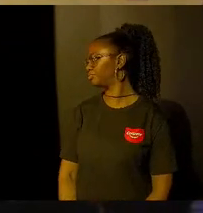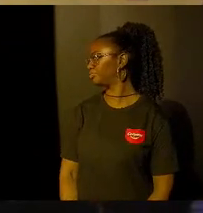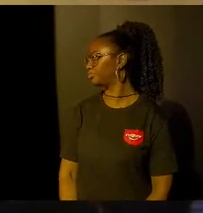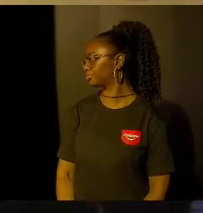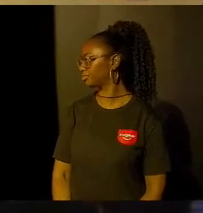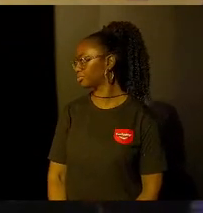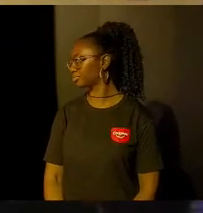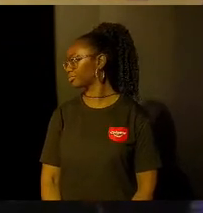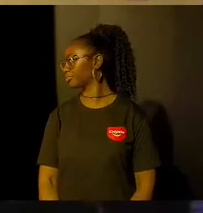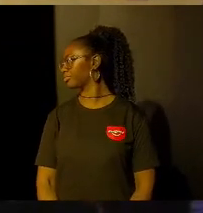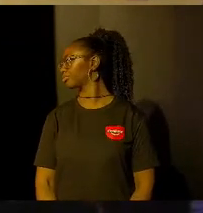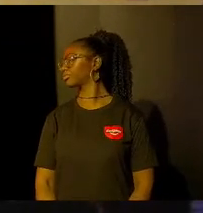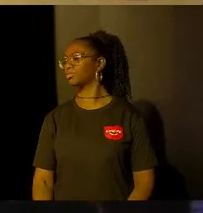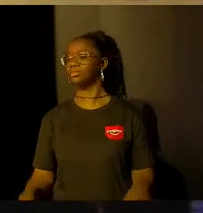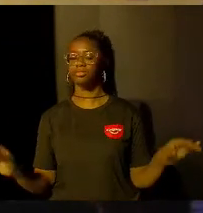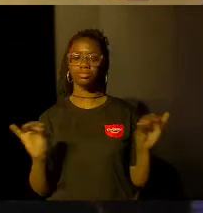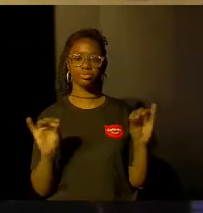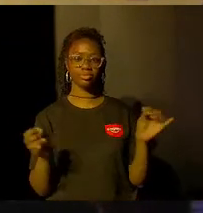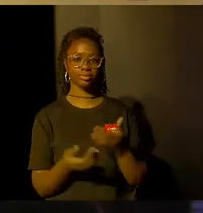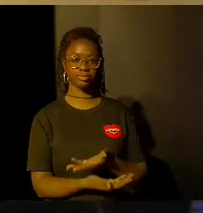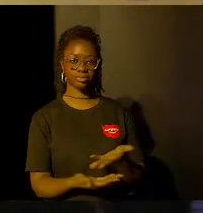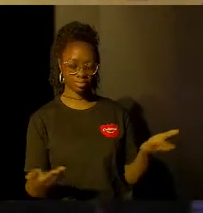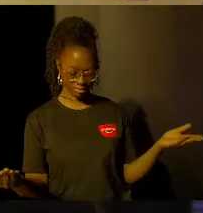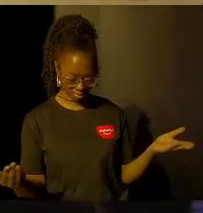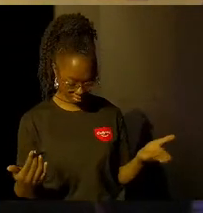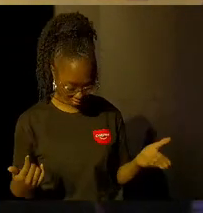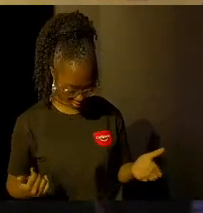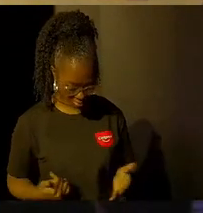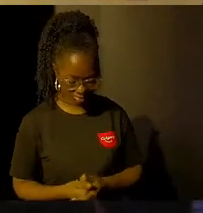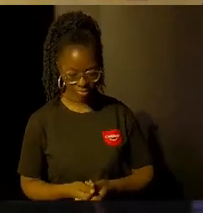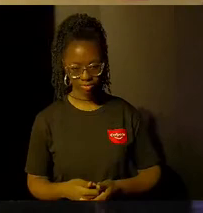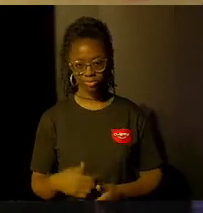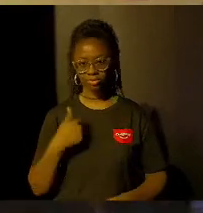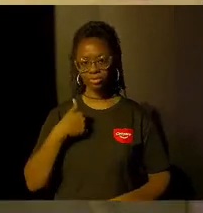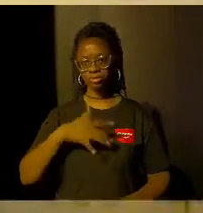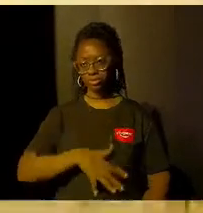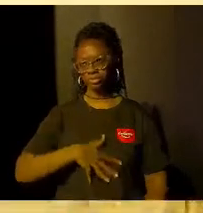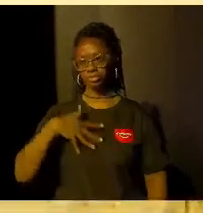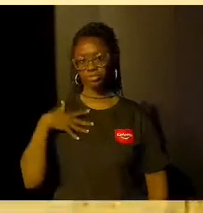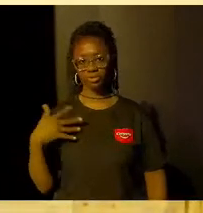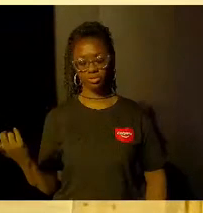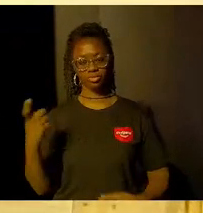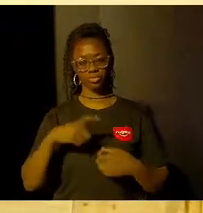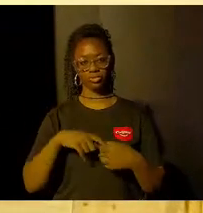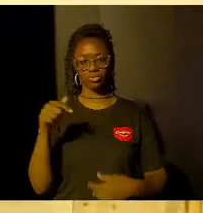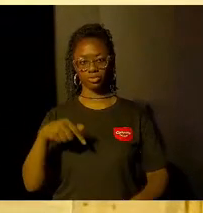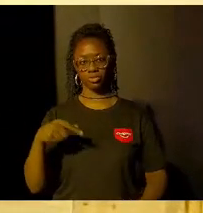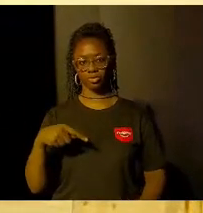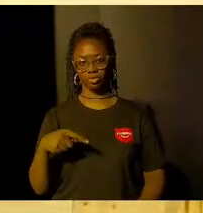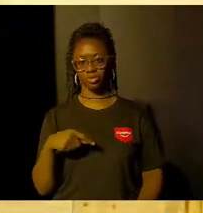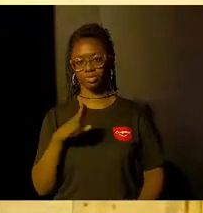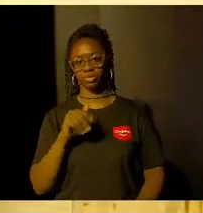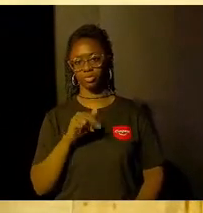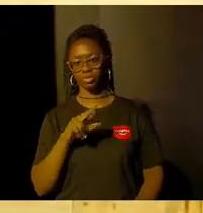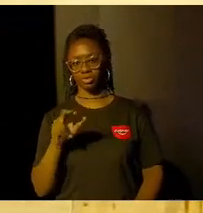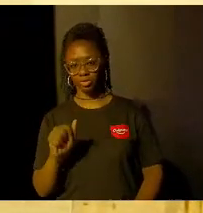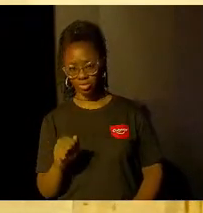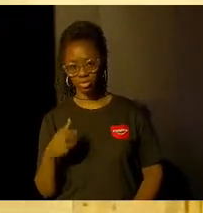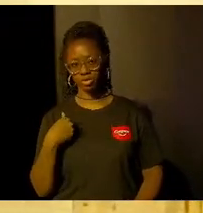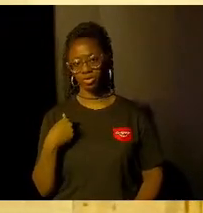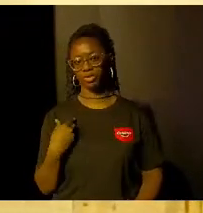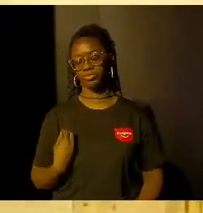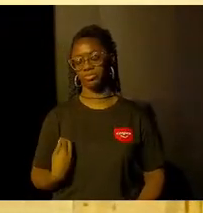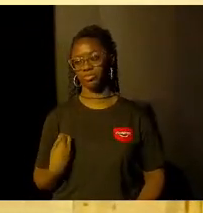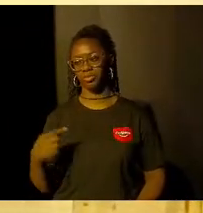Olá a todos e a todas para mim é um grande prazer estar de volta aqui à Barra da Tijuca eu vivi aqui os meus dois